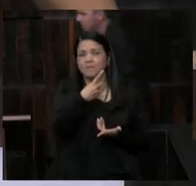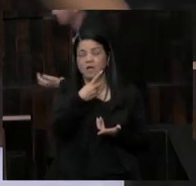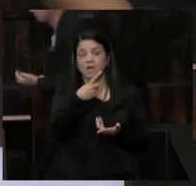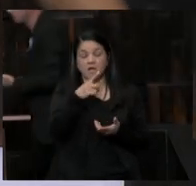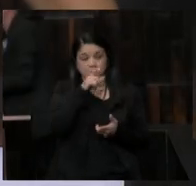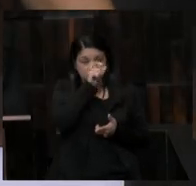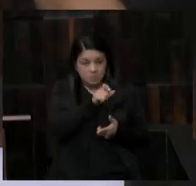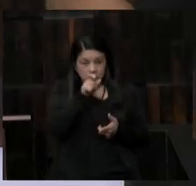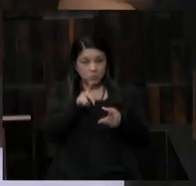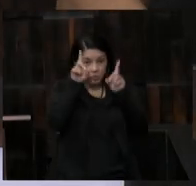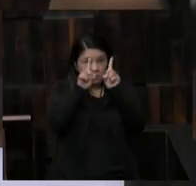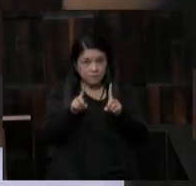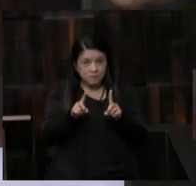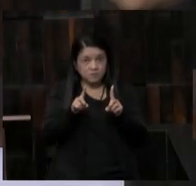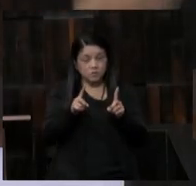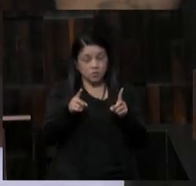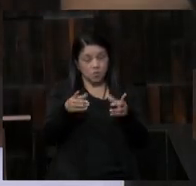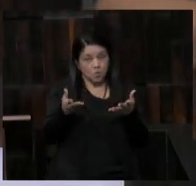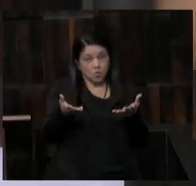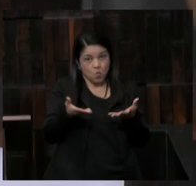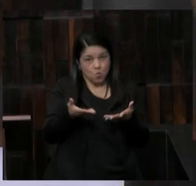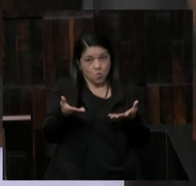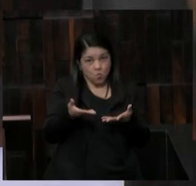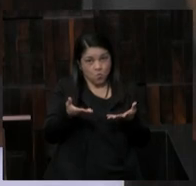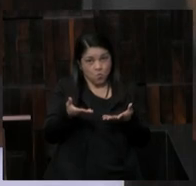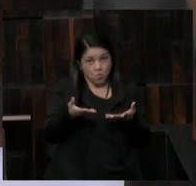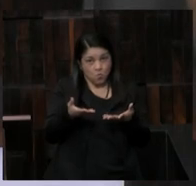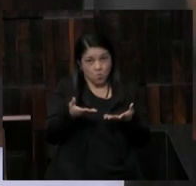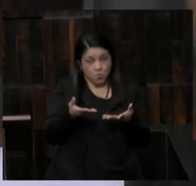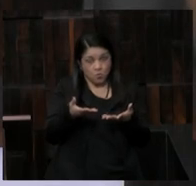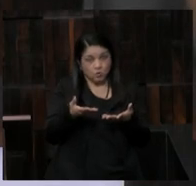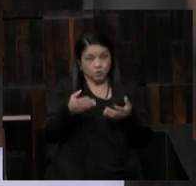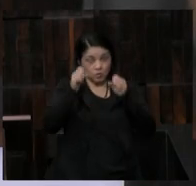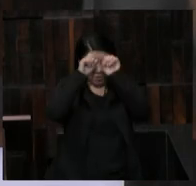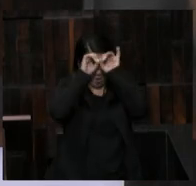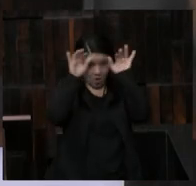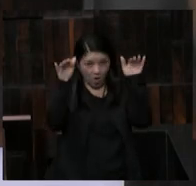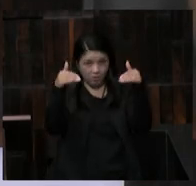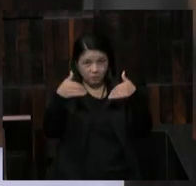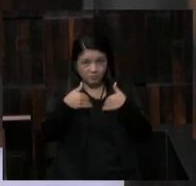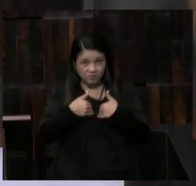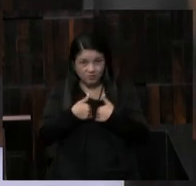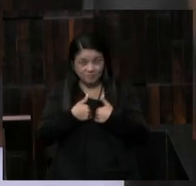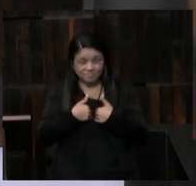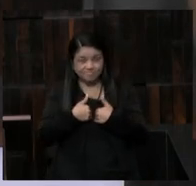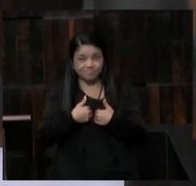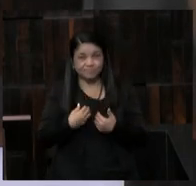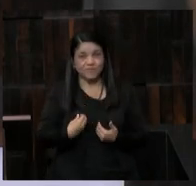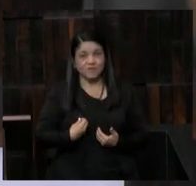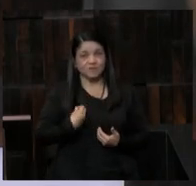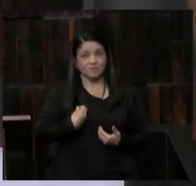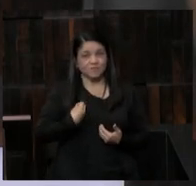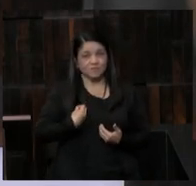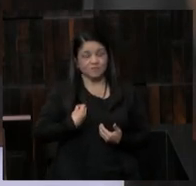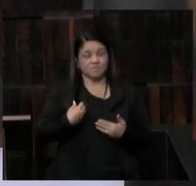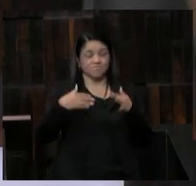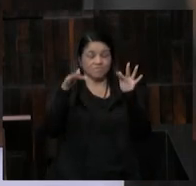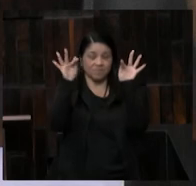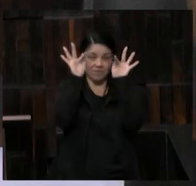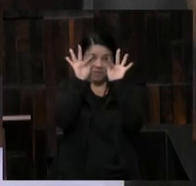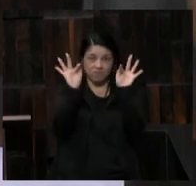deficiência, e hoje especialmente por conta do dia, a pessoa com autismo, consiga viver com felicidade e